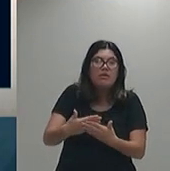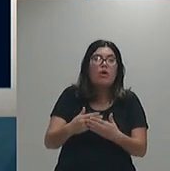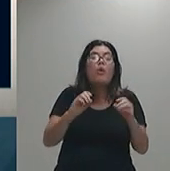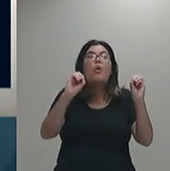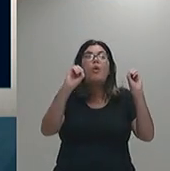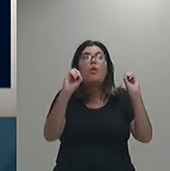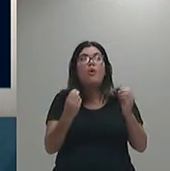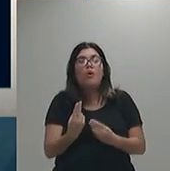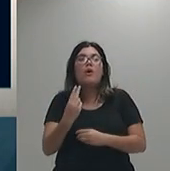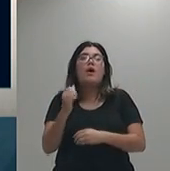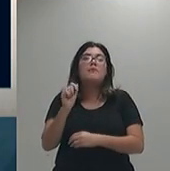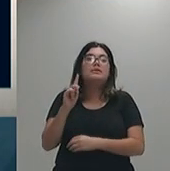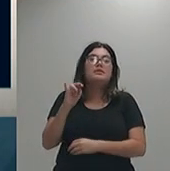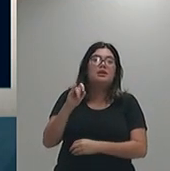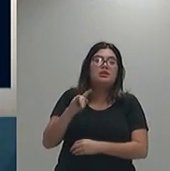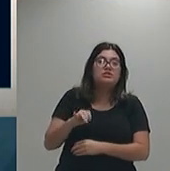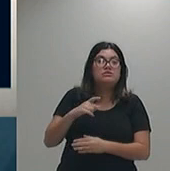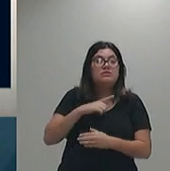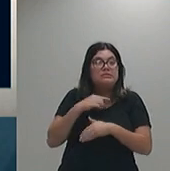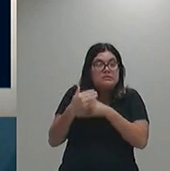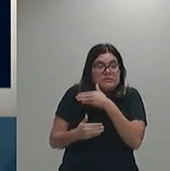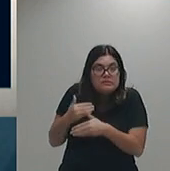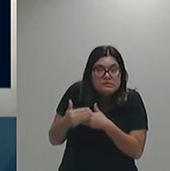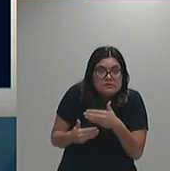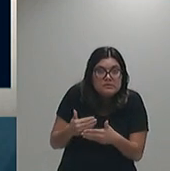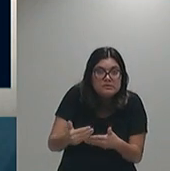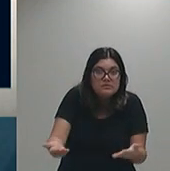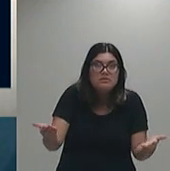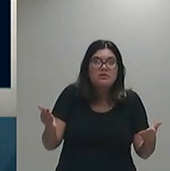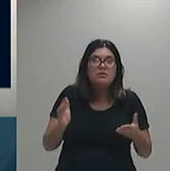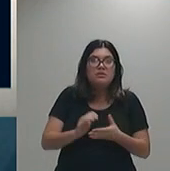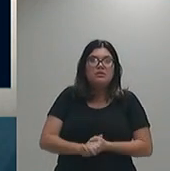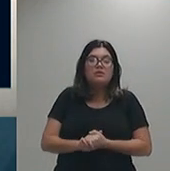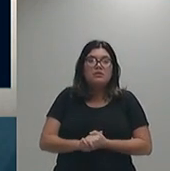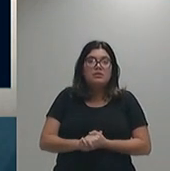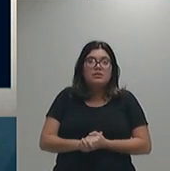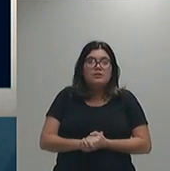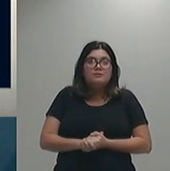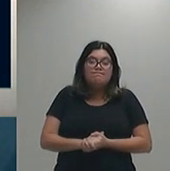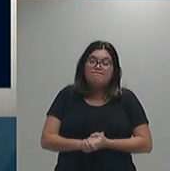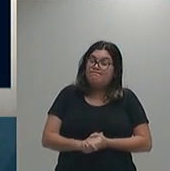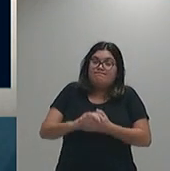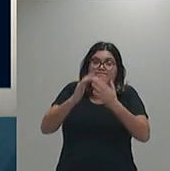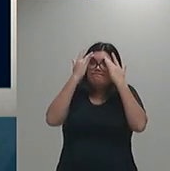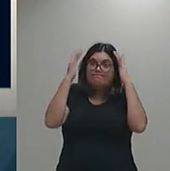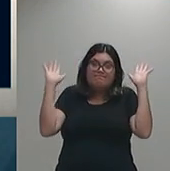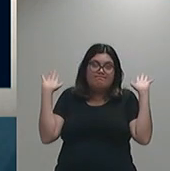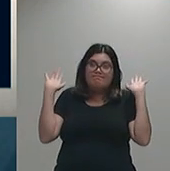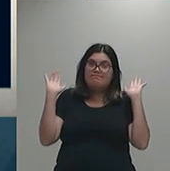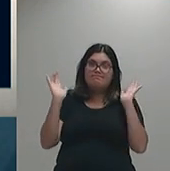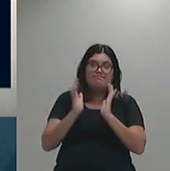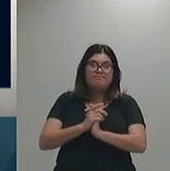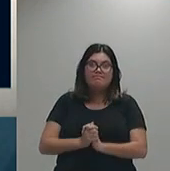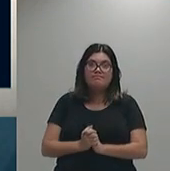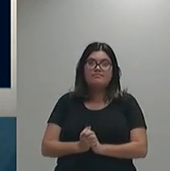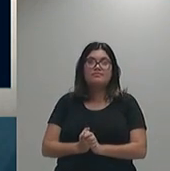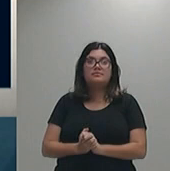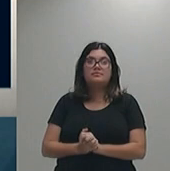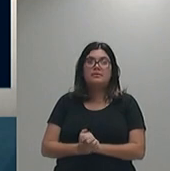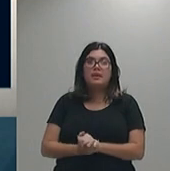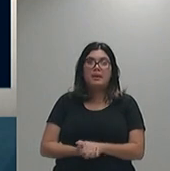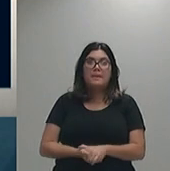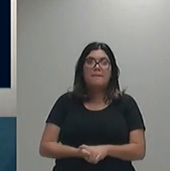arbitragem que está em andamento eu não sei se me